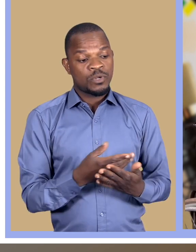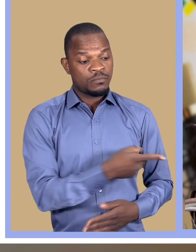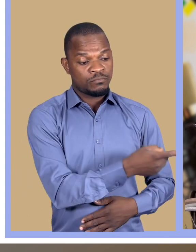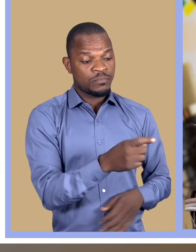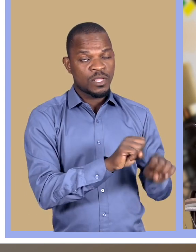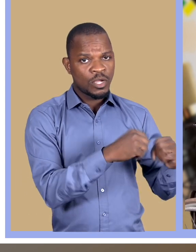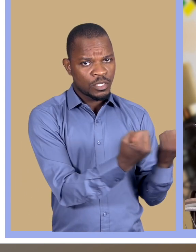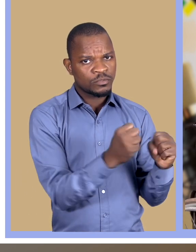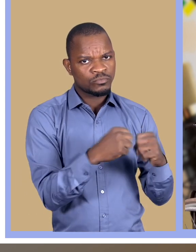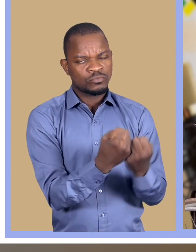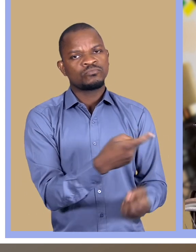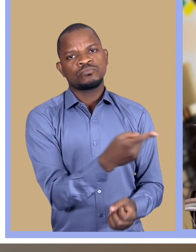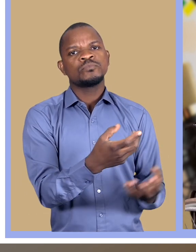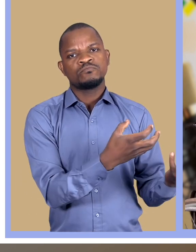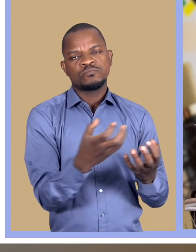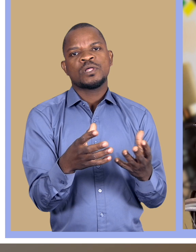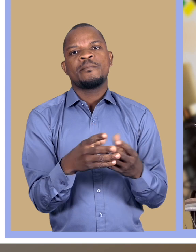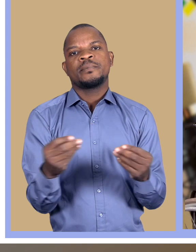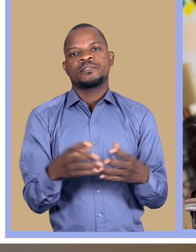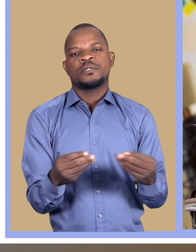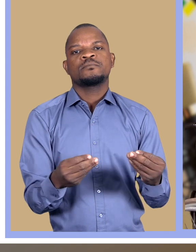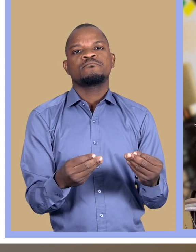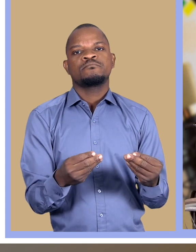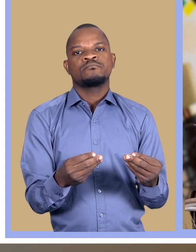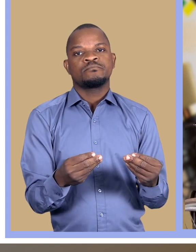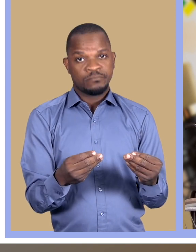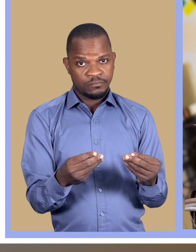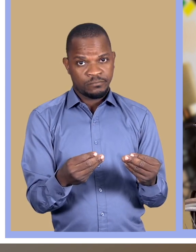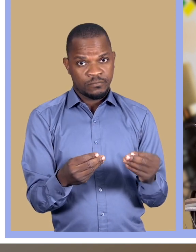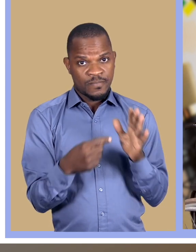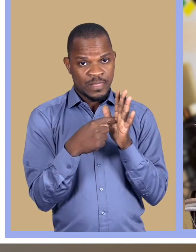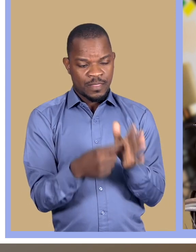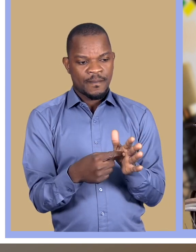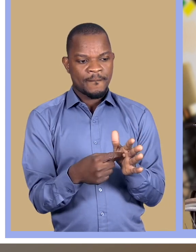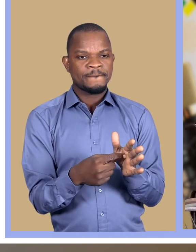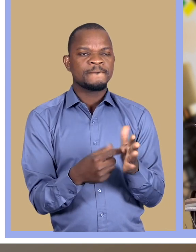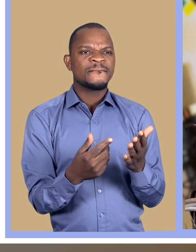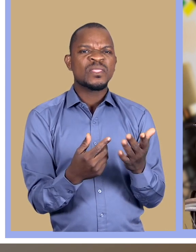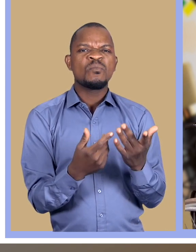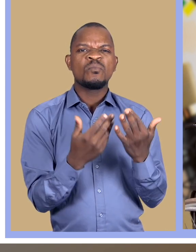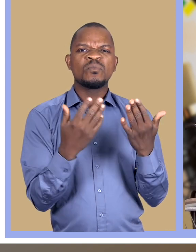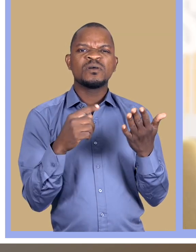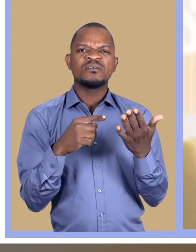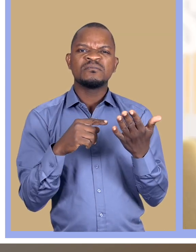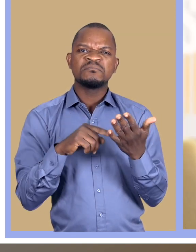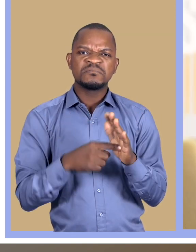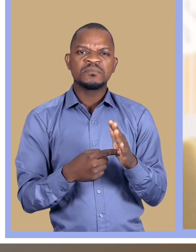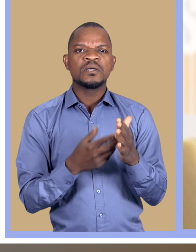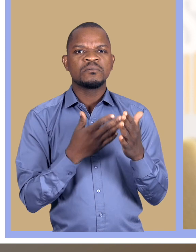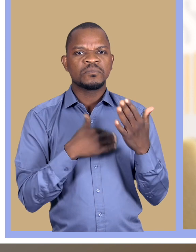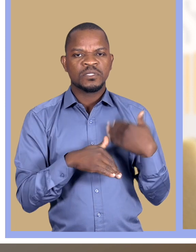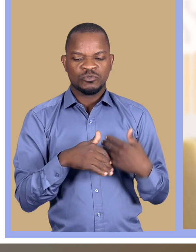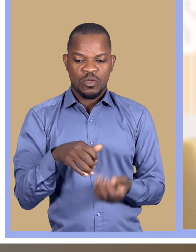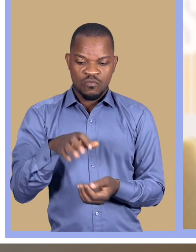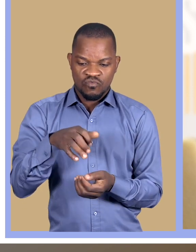possam trabalhar. Se porventura, imaginem que várias vezes todos nós queremos replantar mangal, nós precisamos